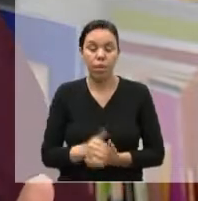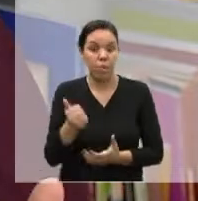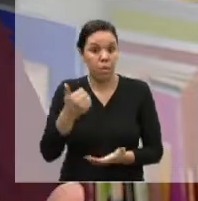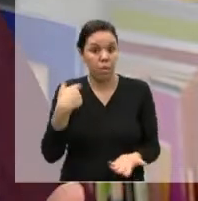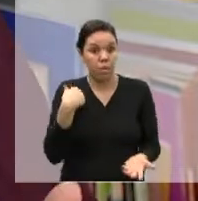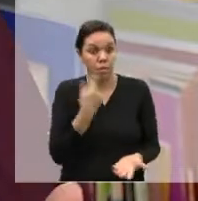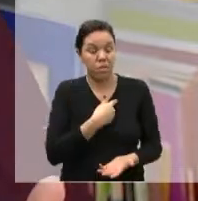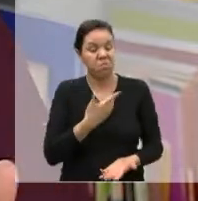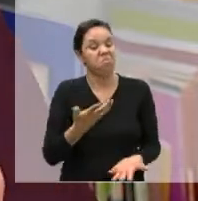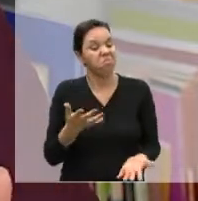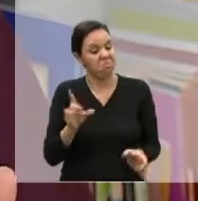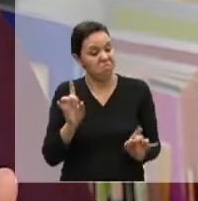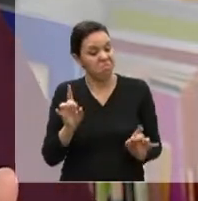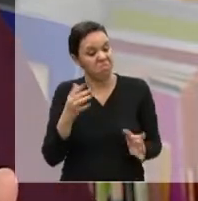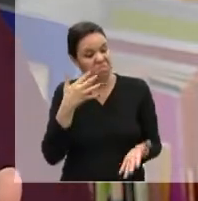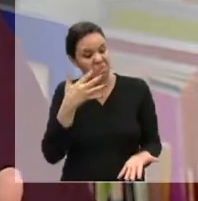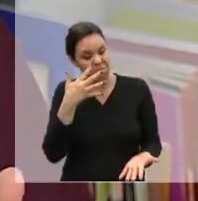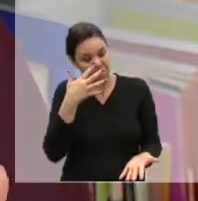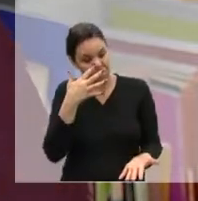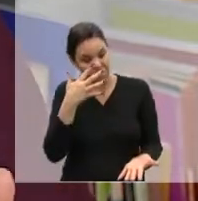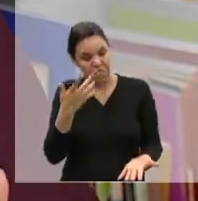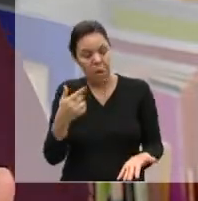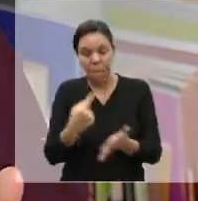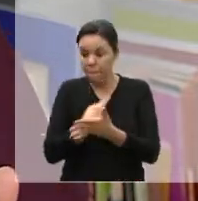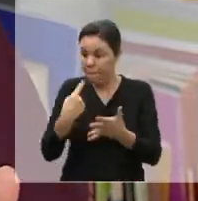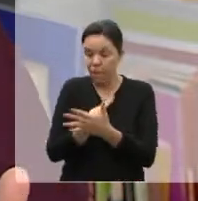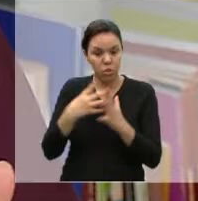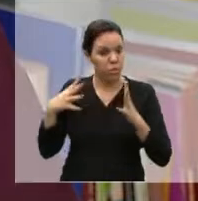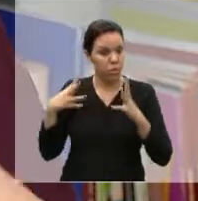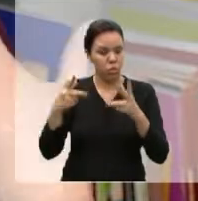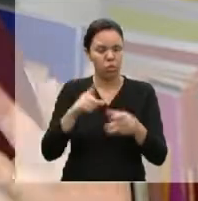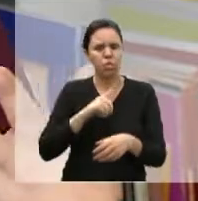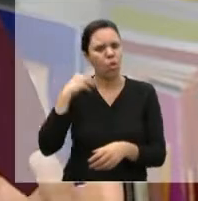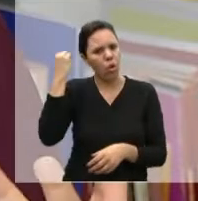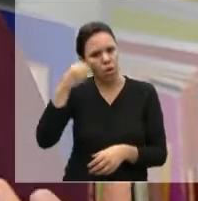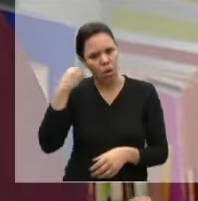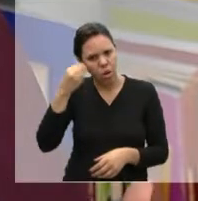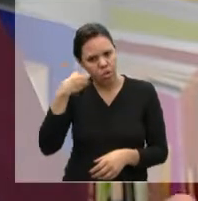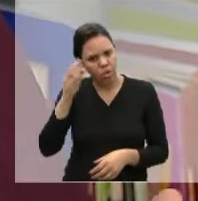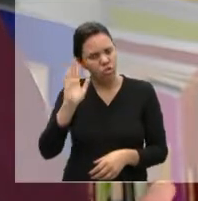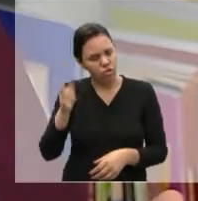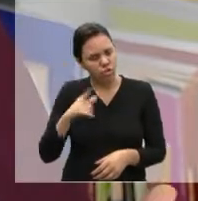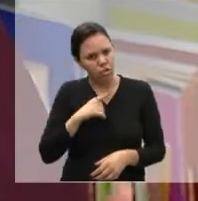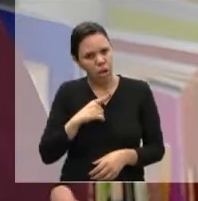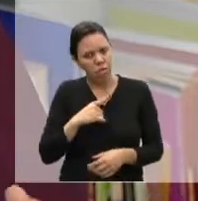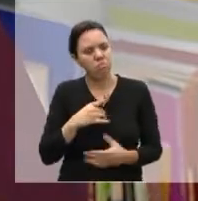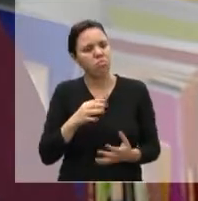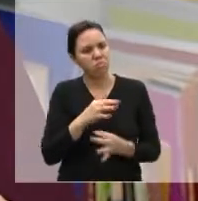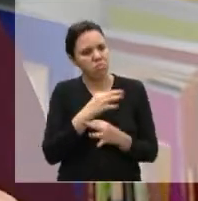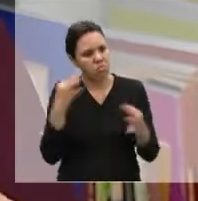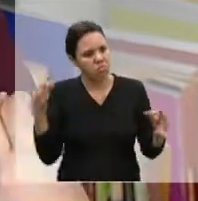a gente viu que ao longo dessas 4 semanas, o interesse delas só aumentou.